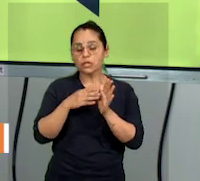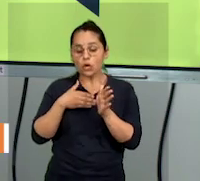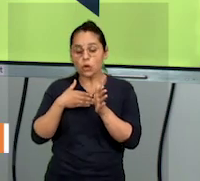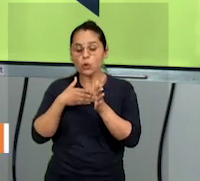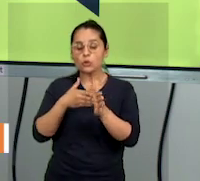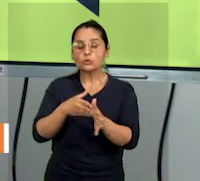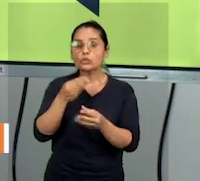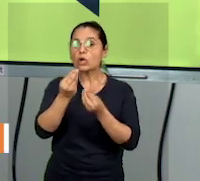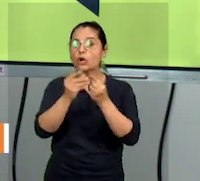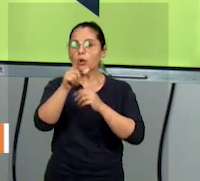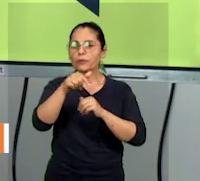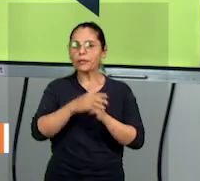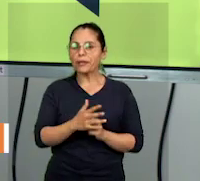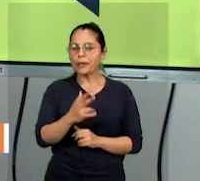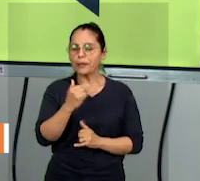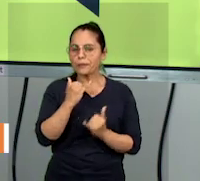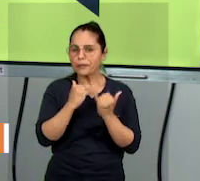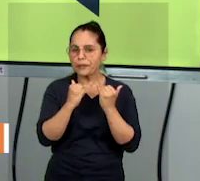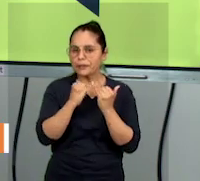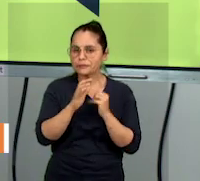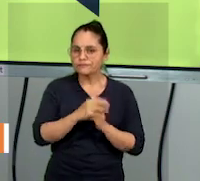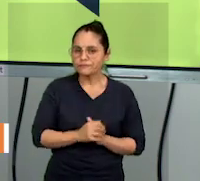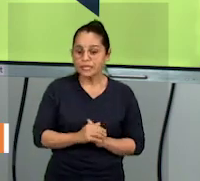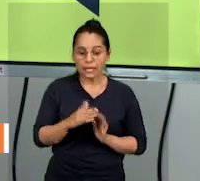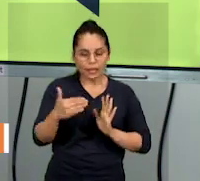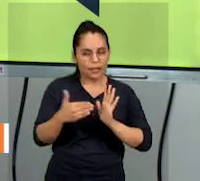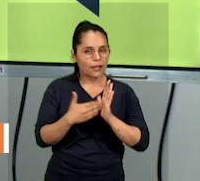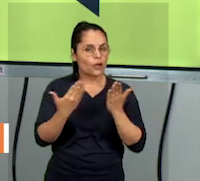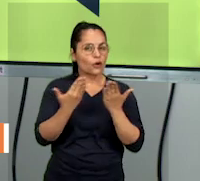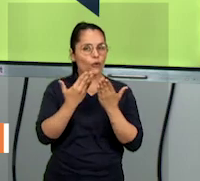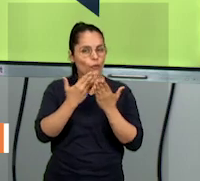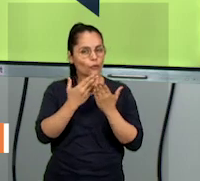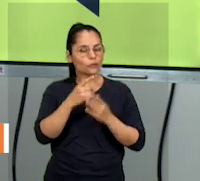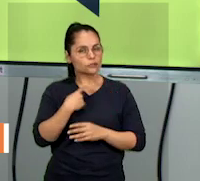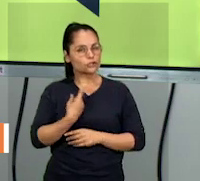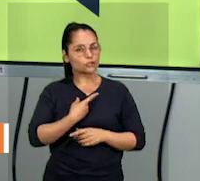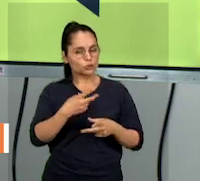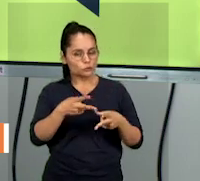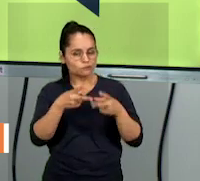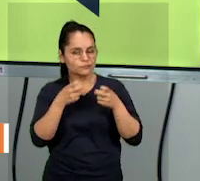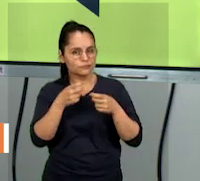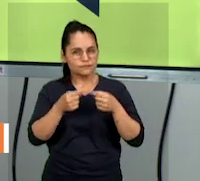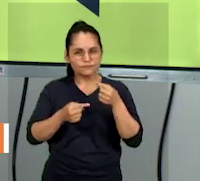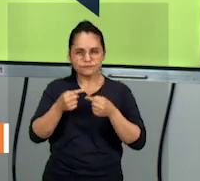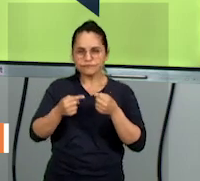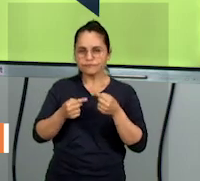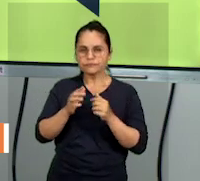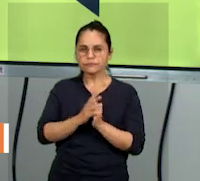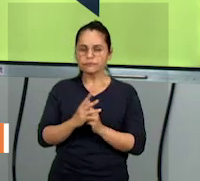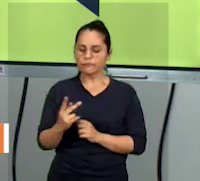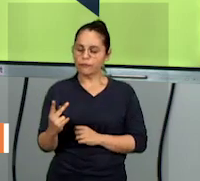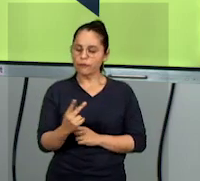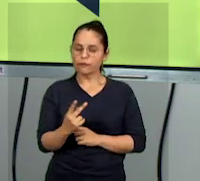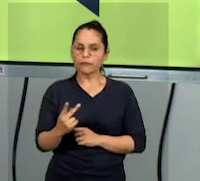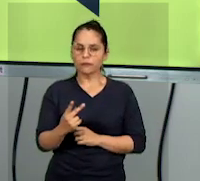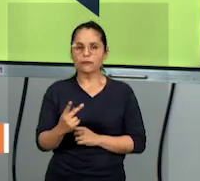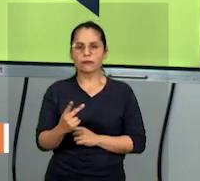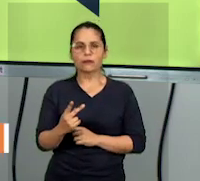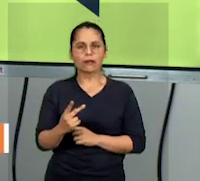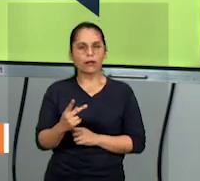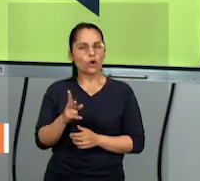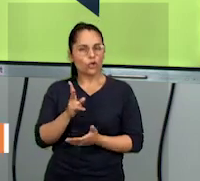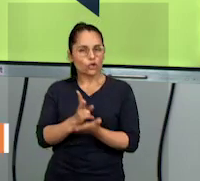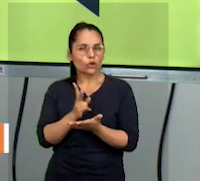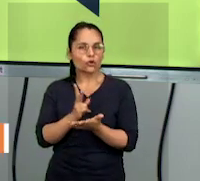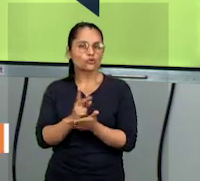condução seria parecida. E até hoje a gente vê, né, uma disputa ali de liberais e conservadores no poder